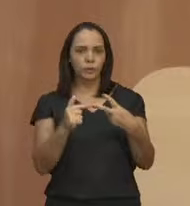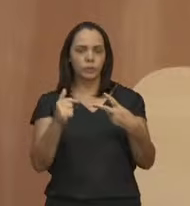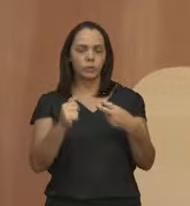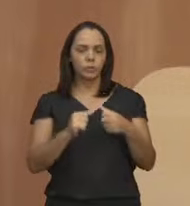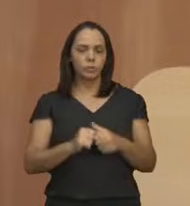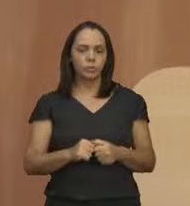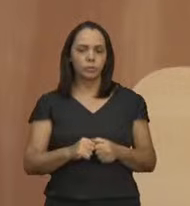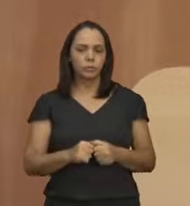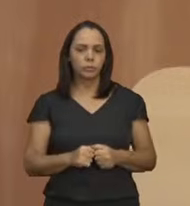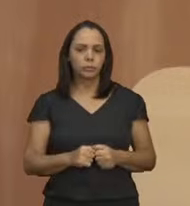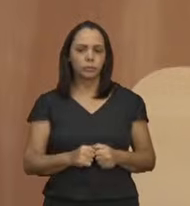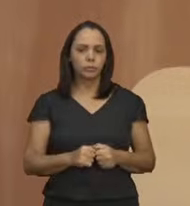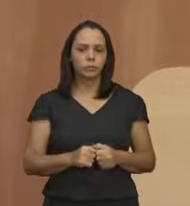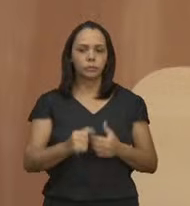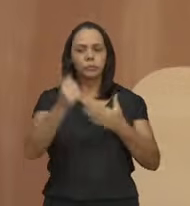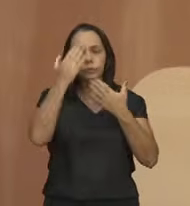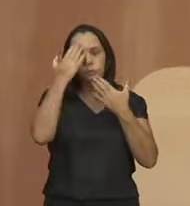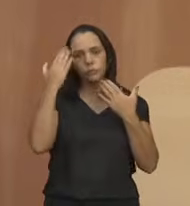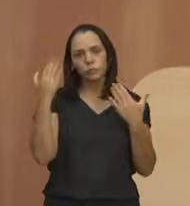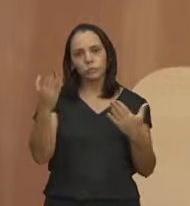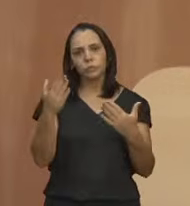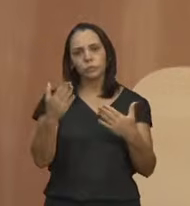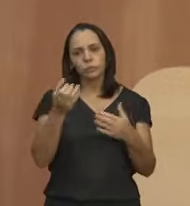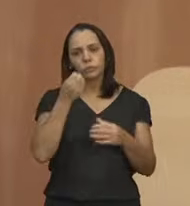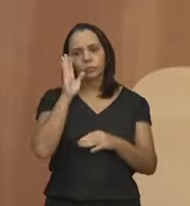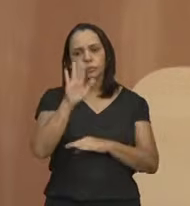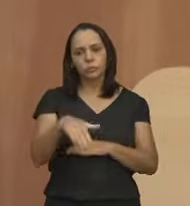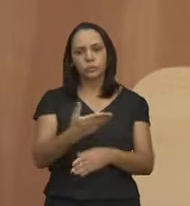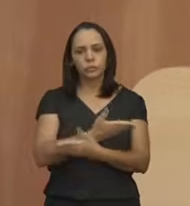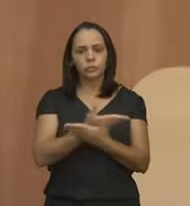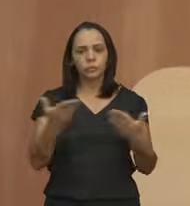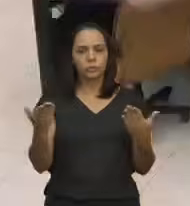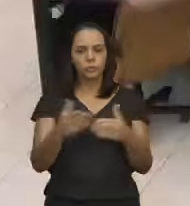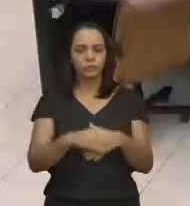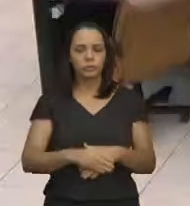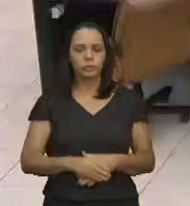de São José dos Campos. Muito obrigado e uma ótima tarde para todos. Convido o vereador